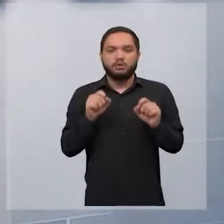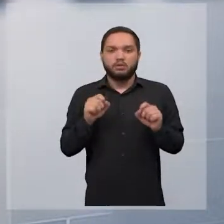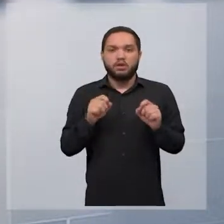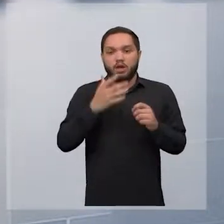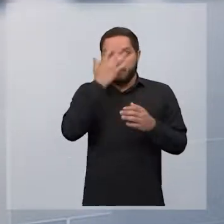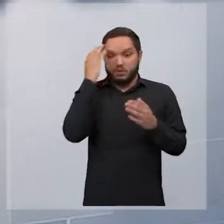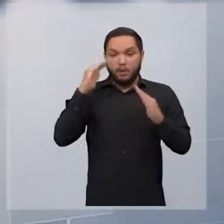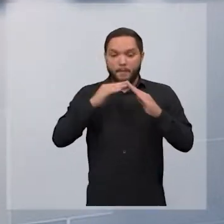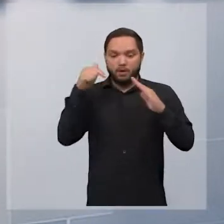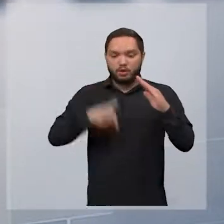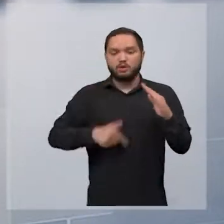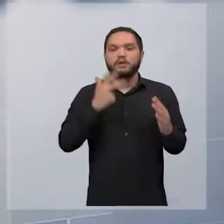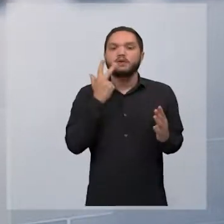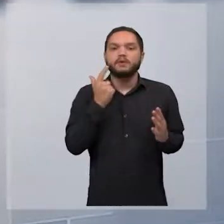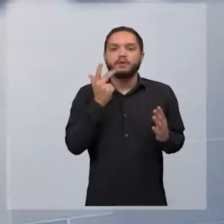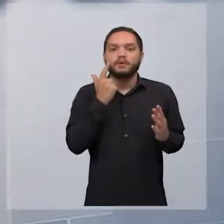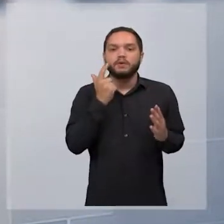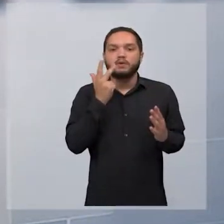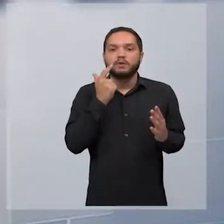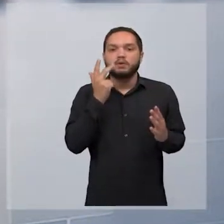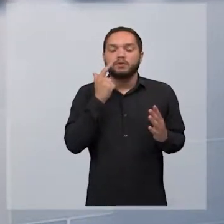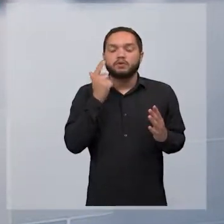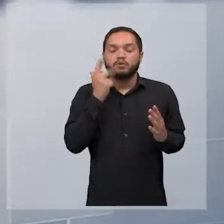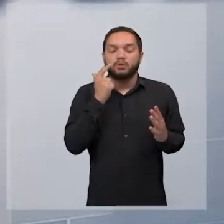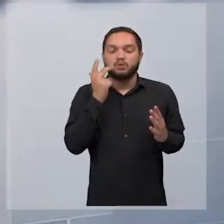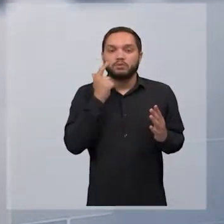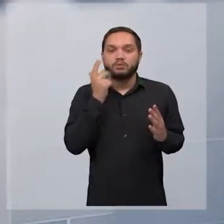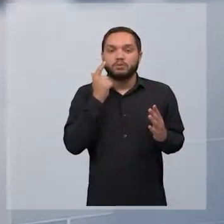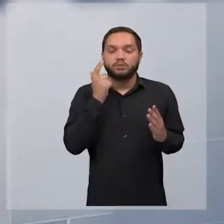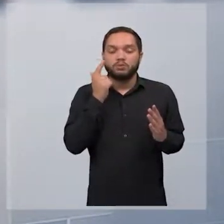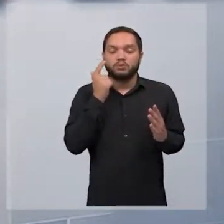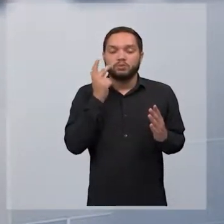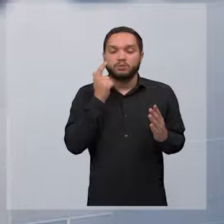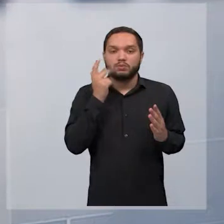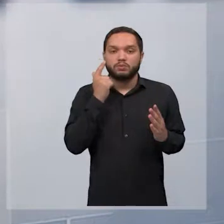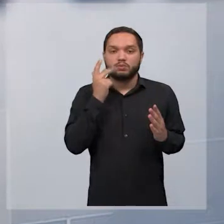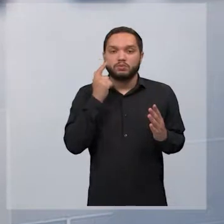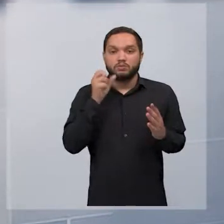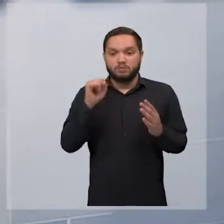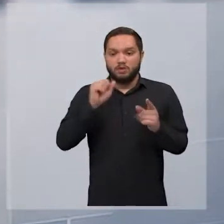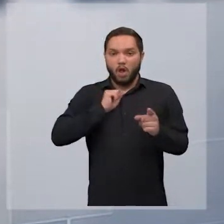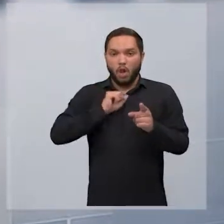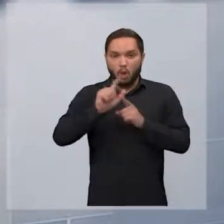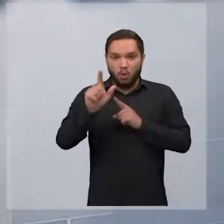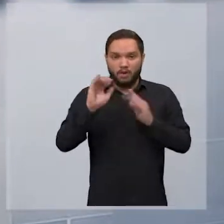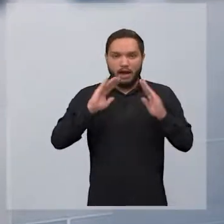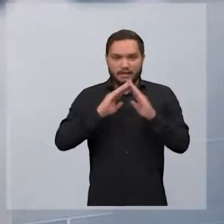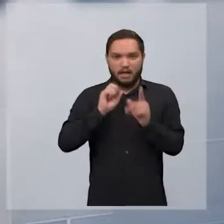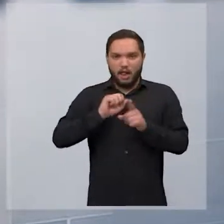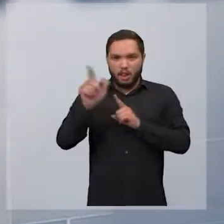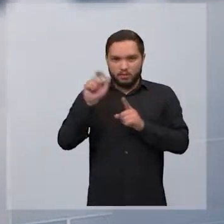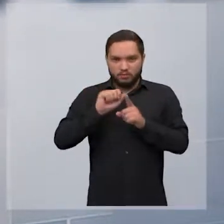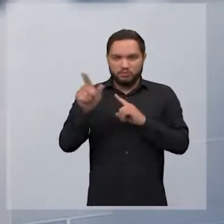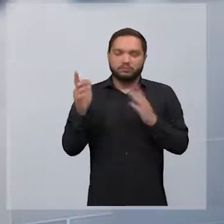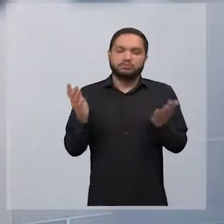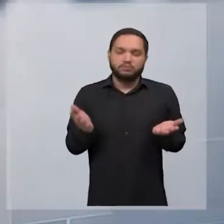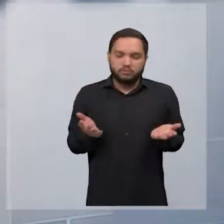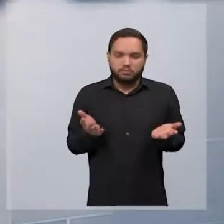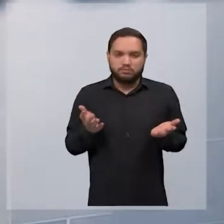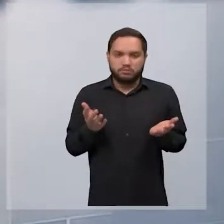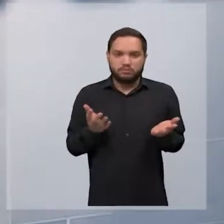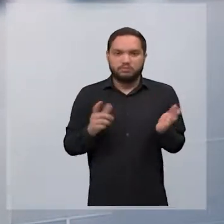eu sou legislador de Fortaleza, quando ele aluga um imóvel, e particularmente a lei do inquilinato